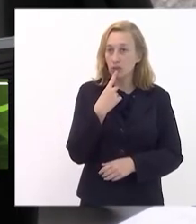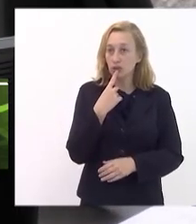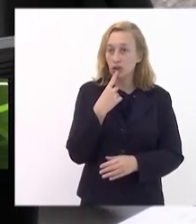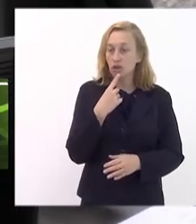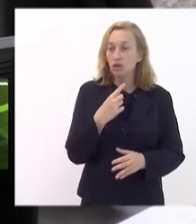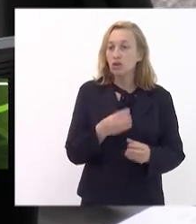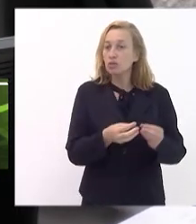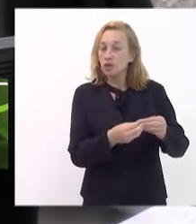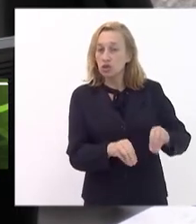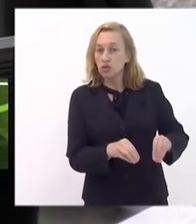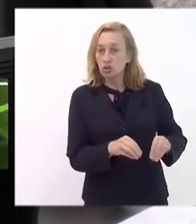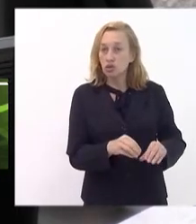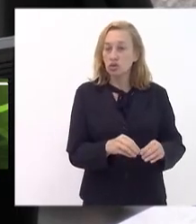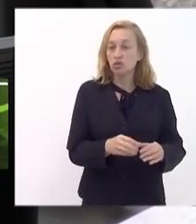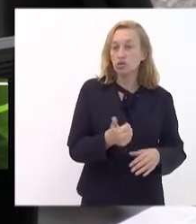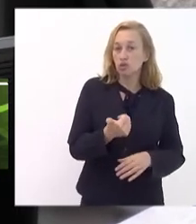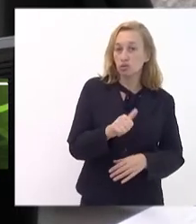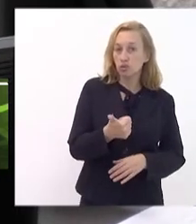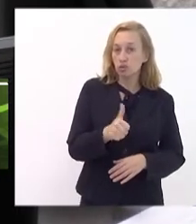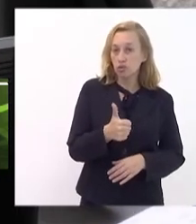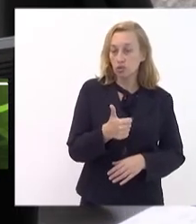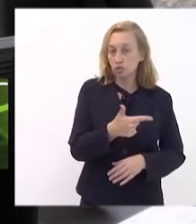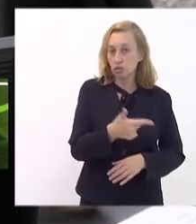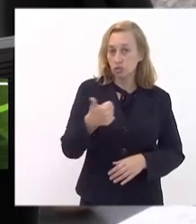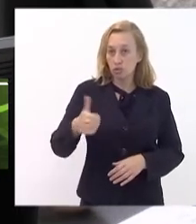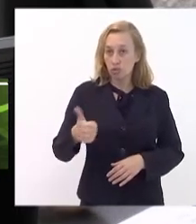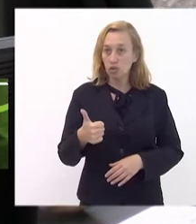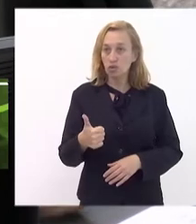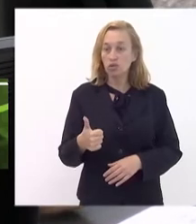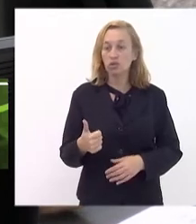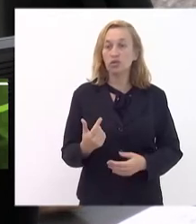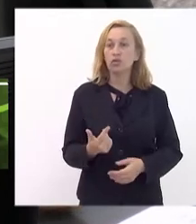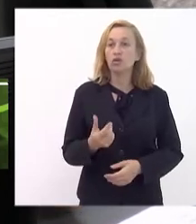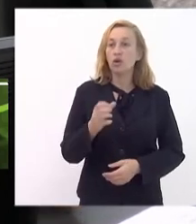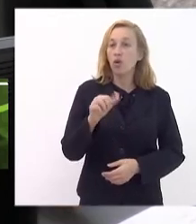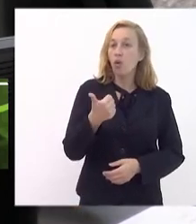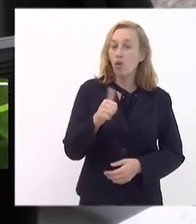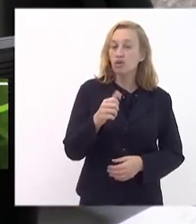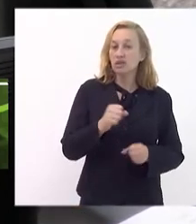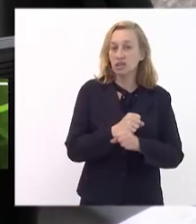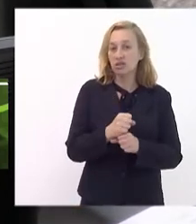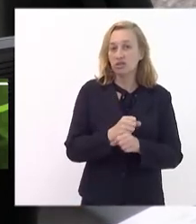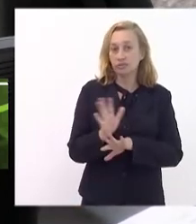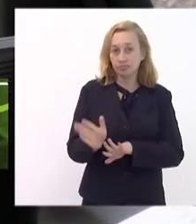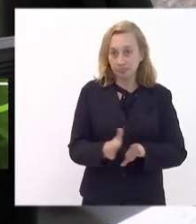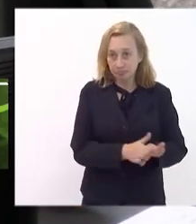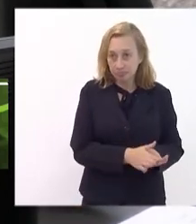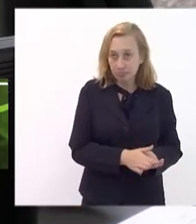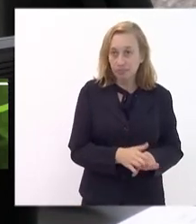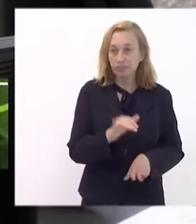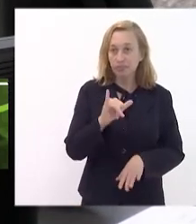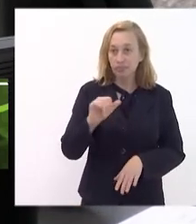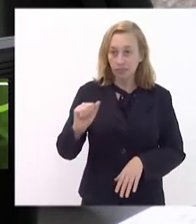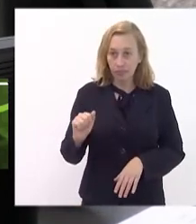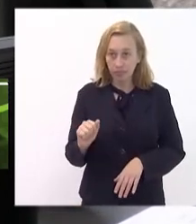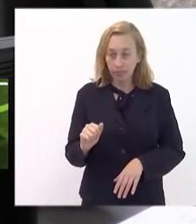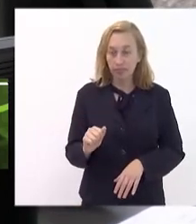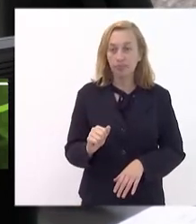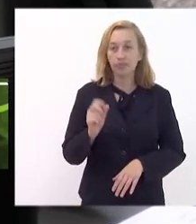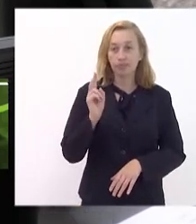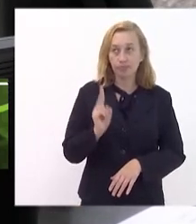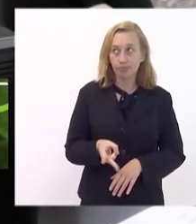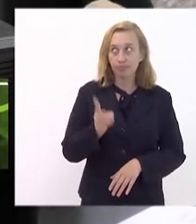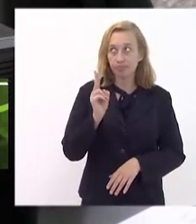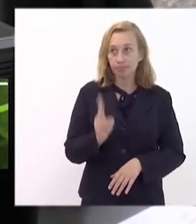falando 2011. Passaram-se outros 11 anos. O INEA ainda